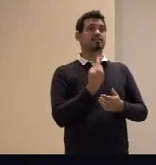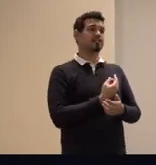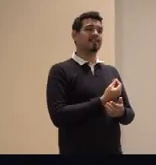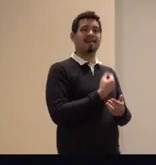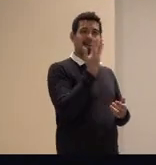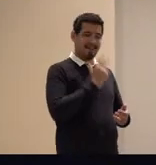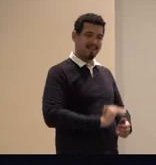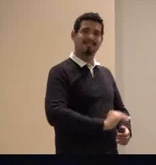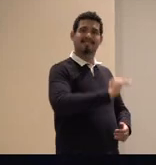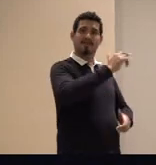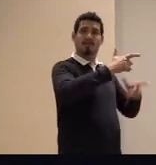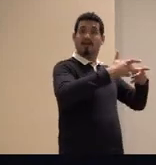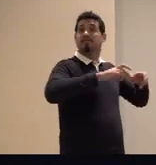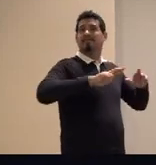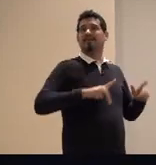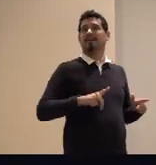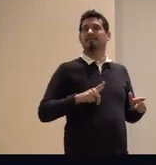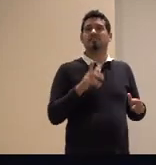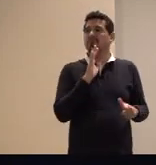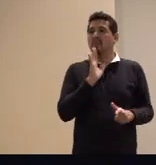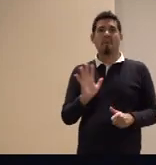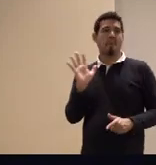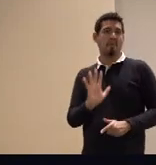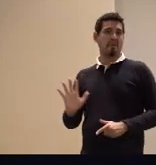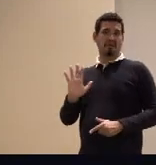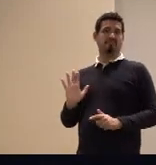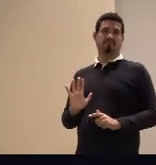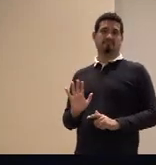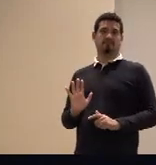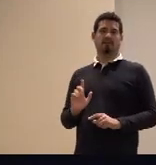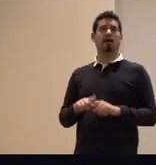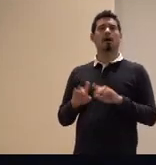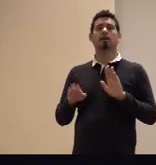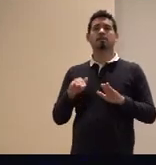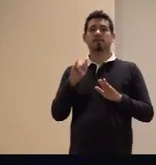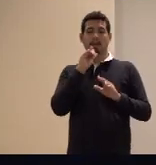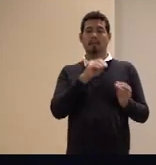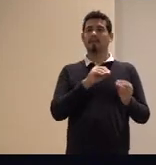vezes, porque a gente procurou e saiu desse rito, né,